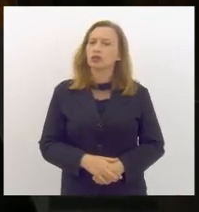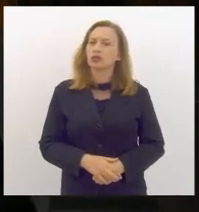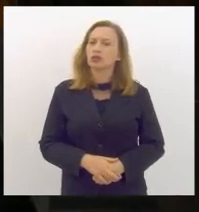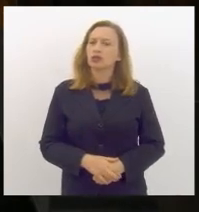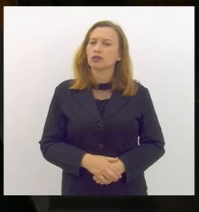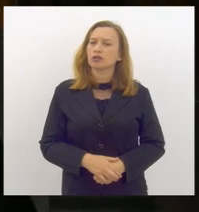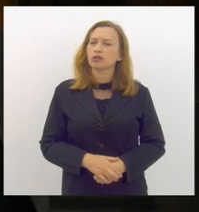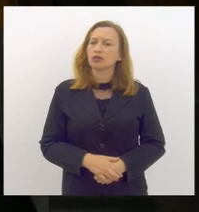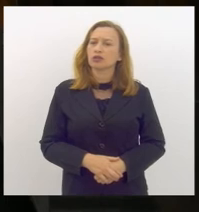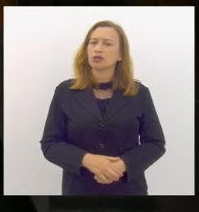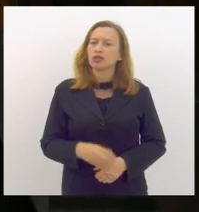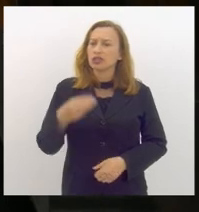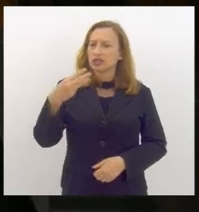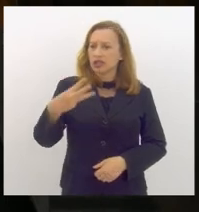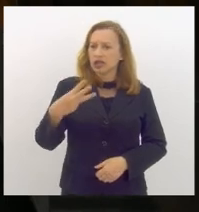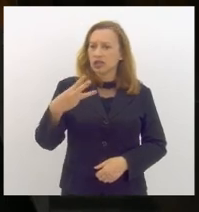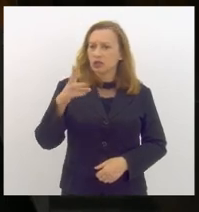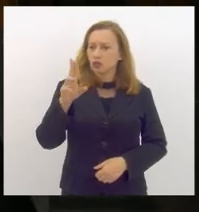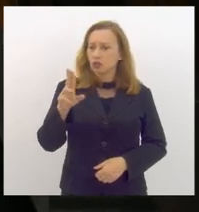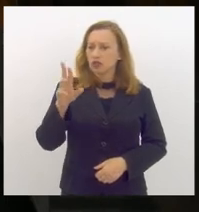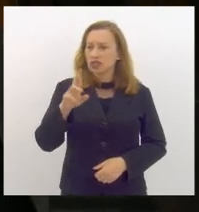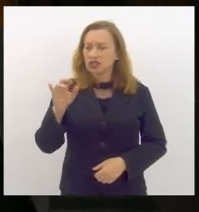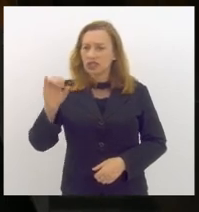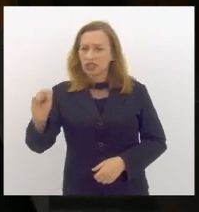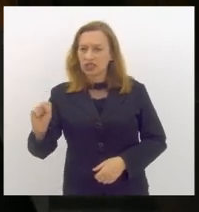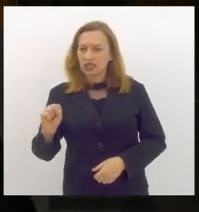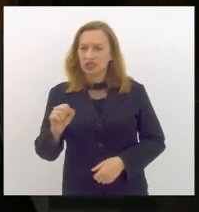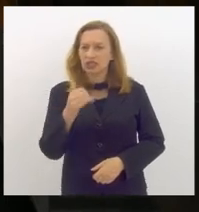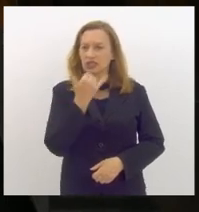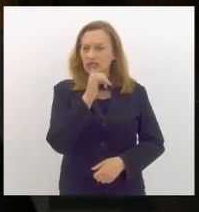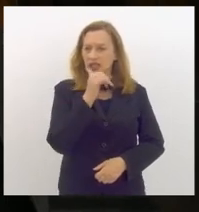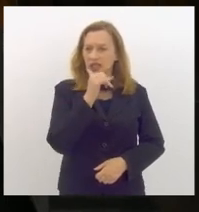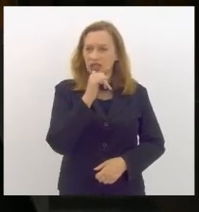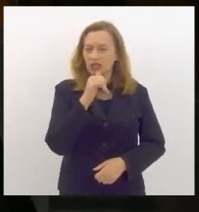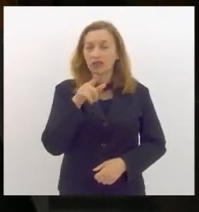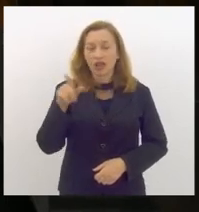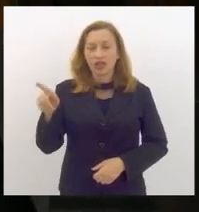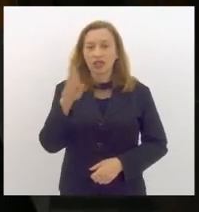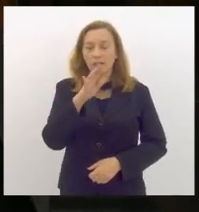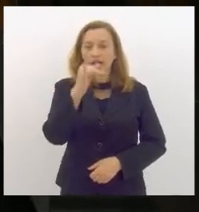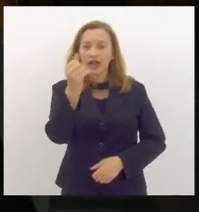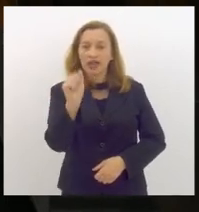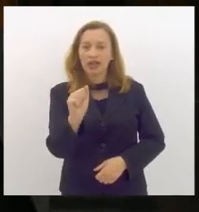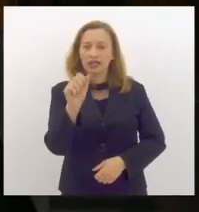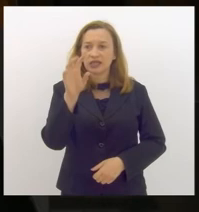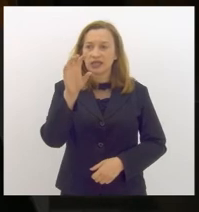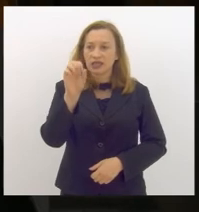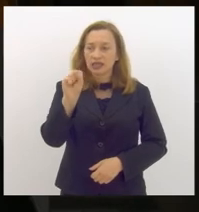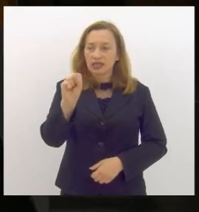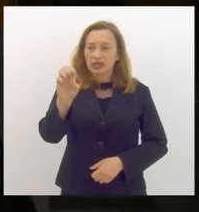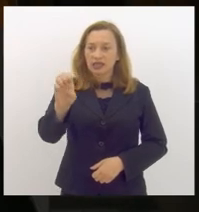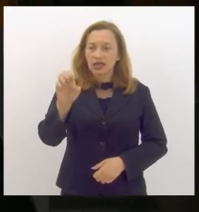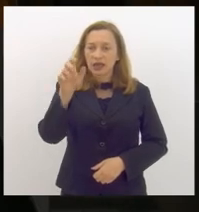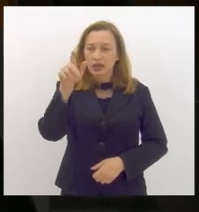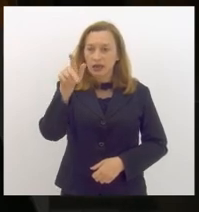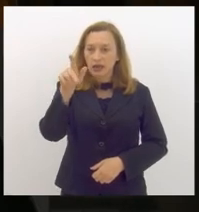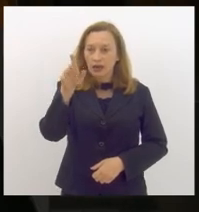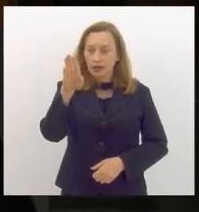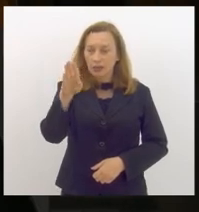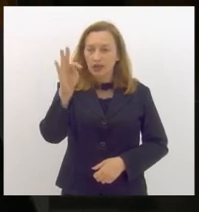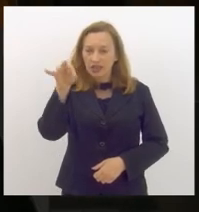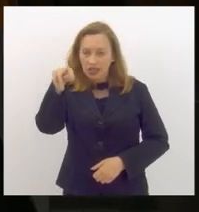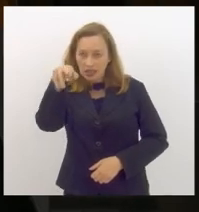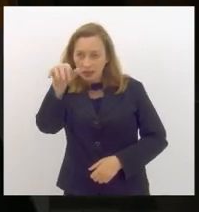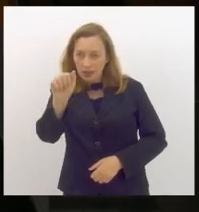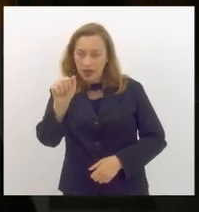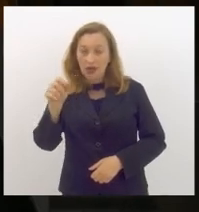três usinas termoelétricas flutuantes lá na Baía de Sepetiba. Essas usinas